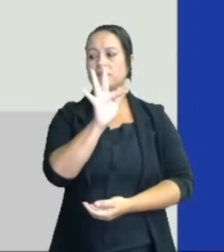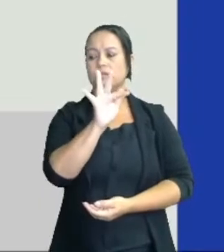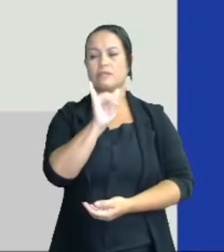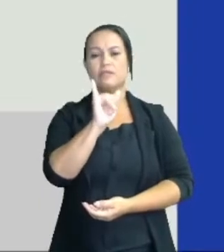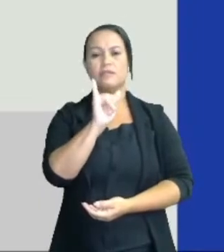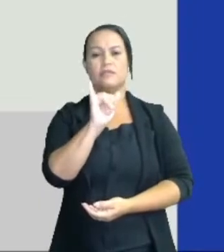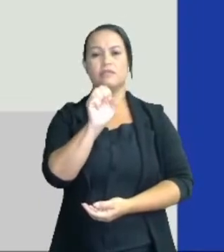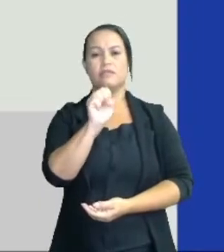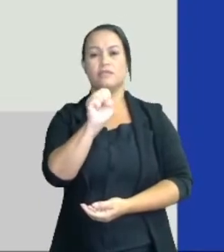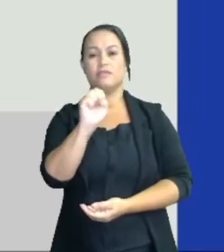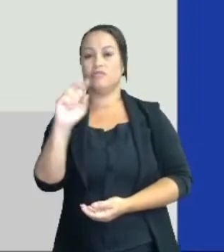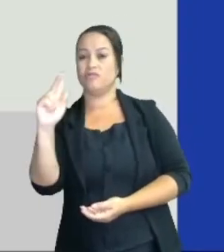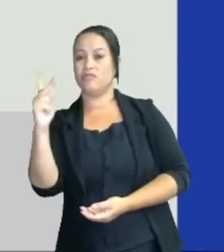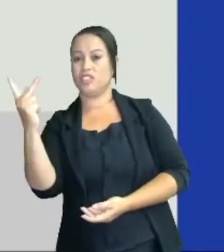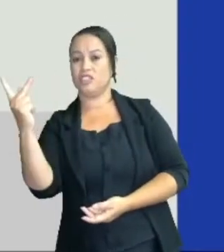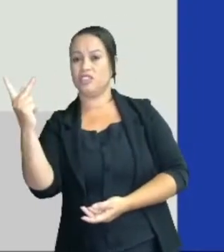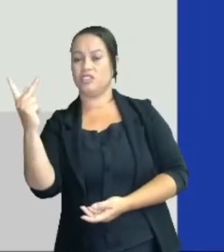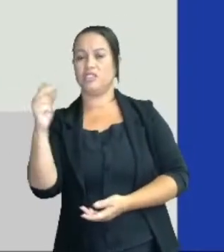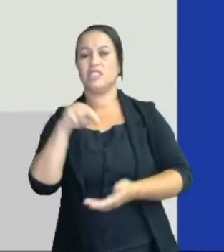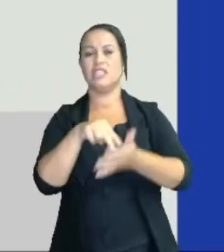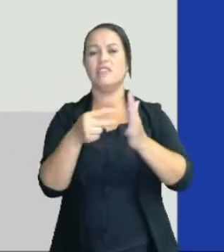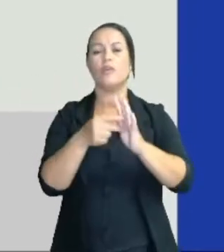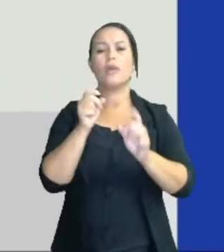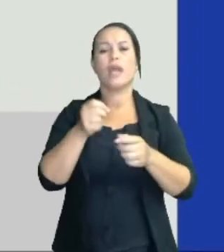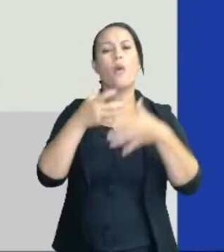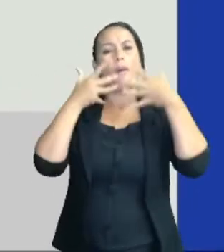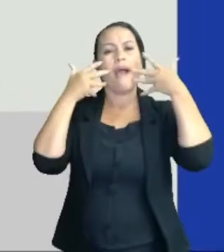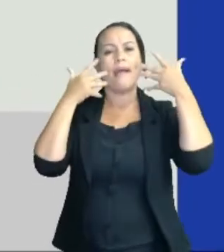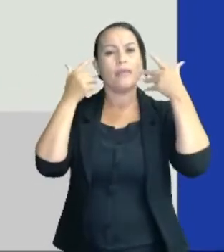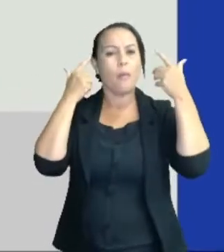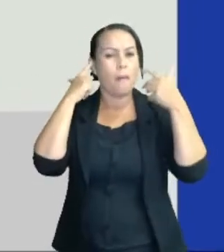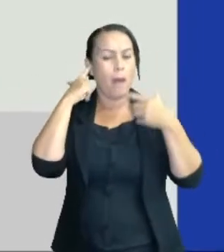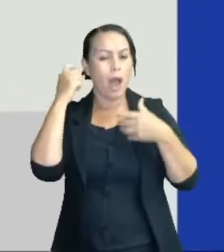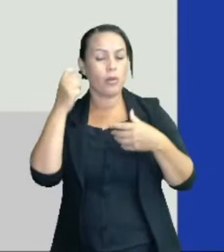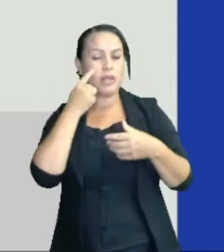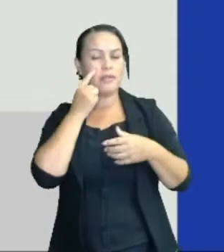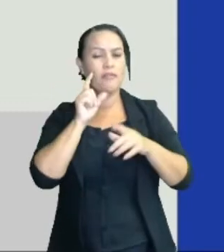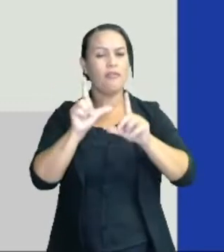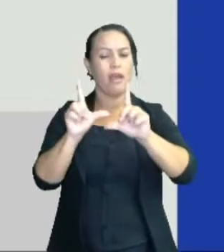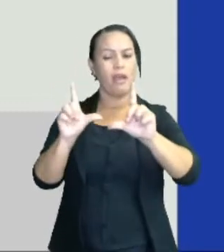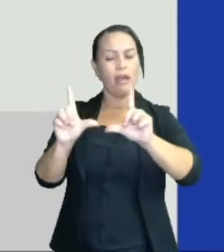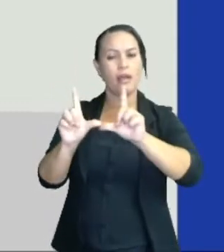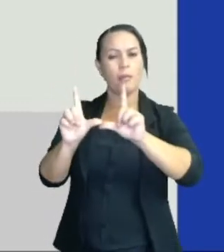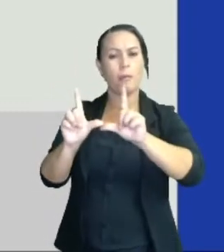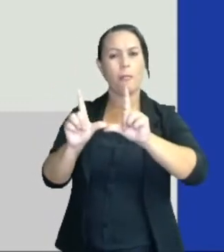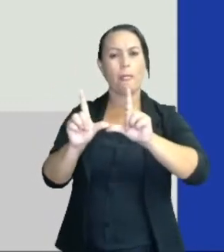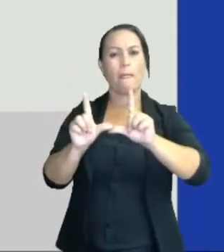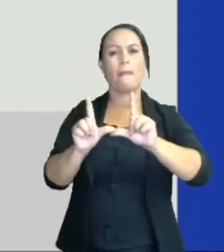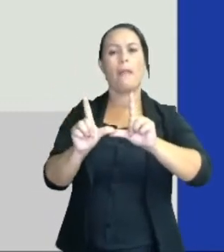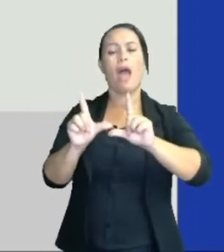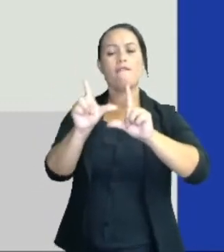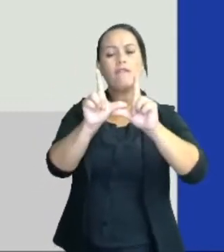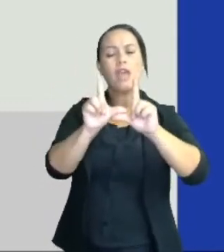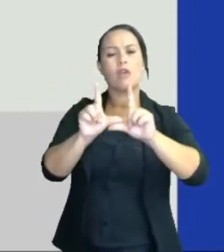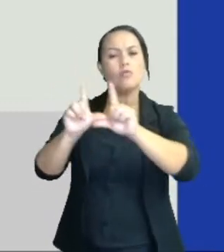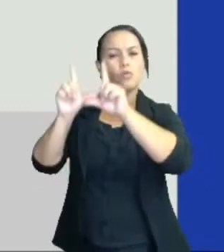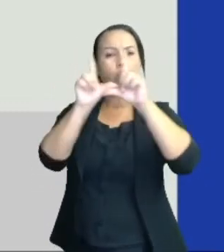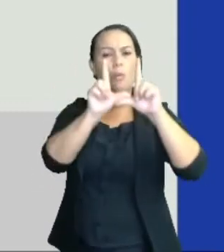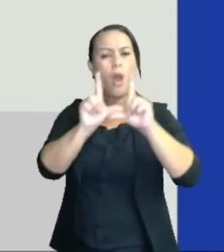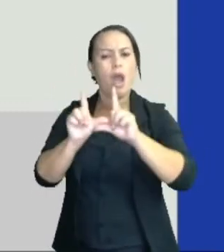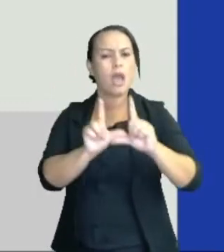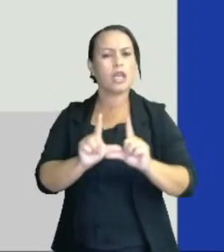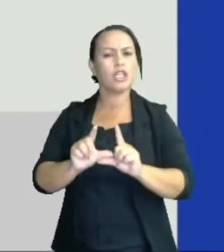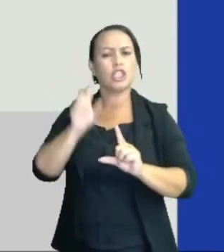gatinho fazendo esse barulho. Então, quando a gente vê numa história em